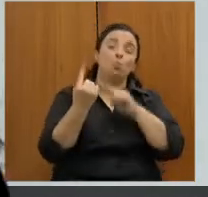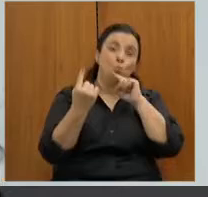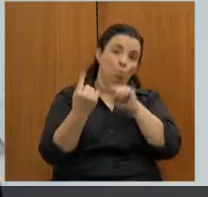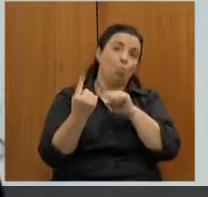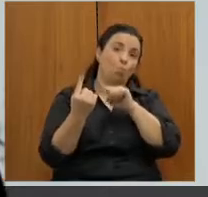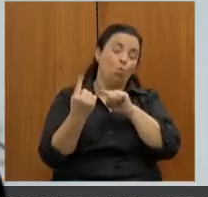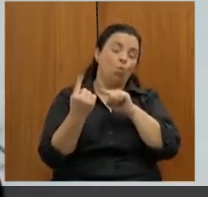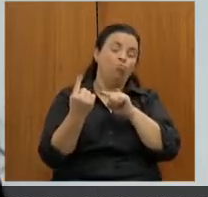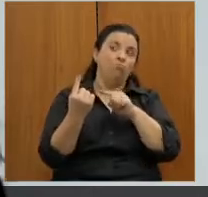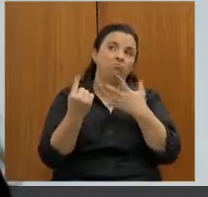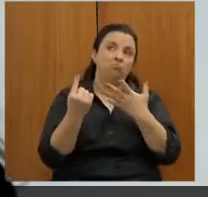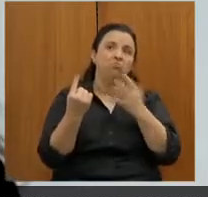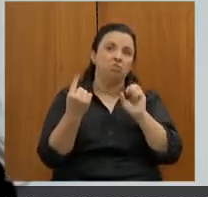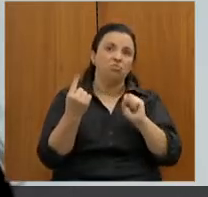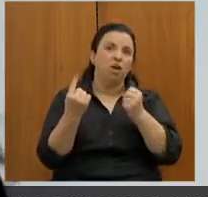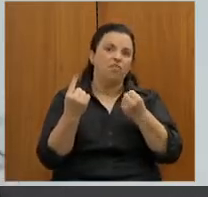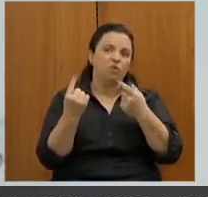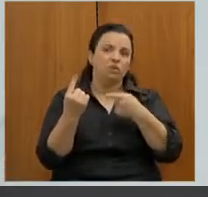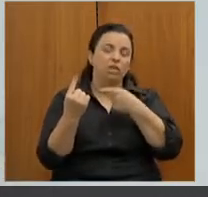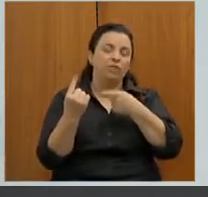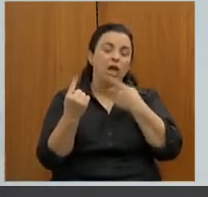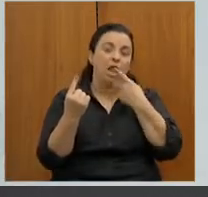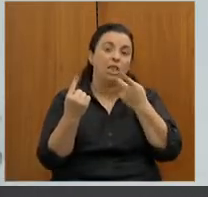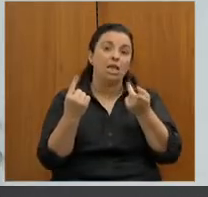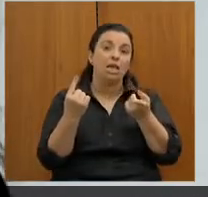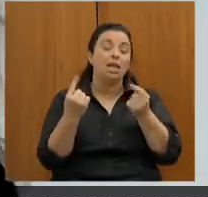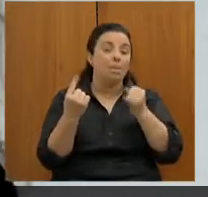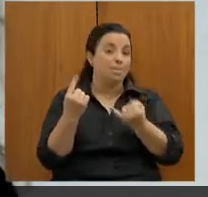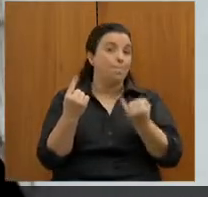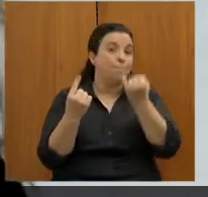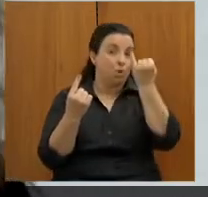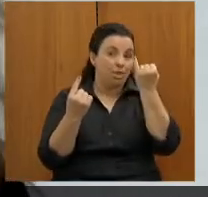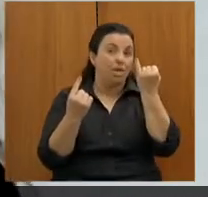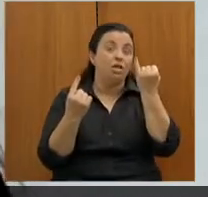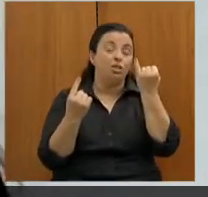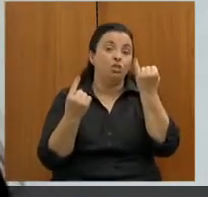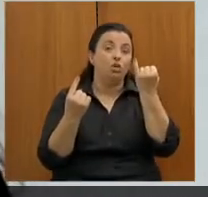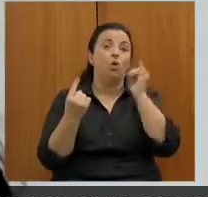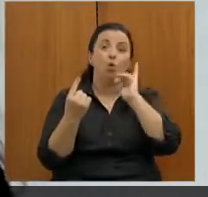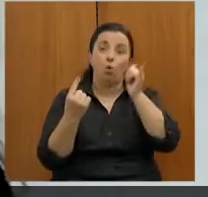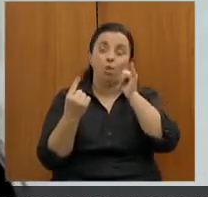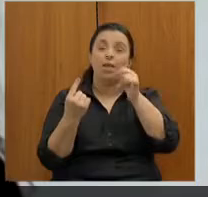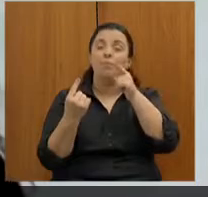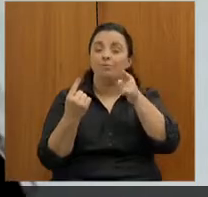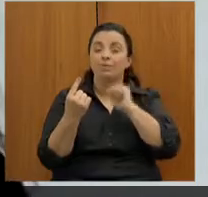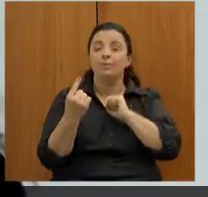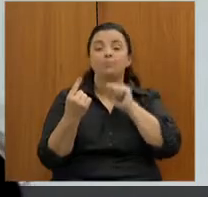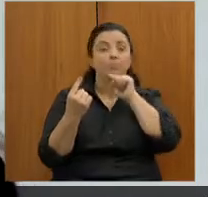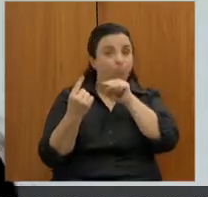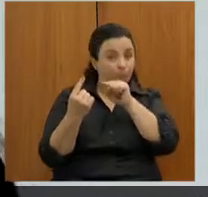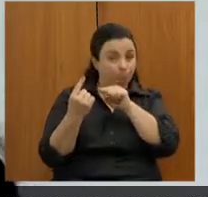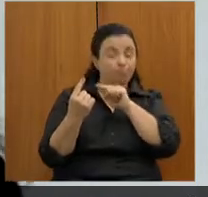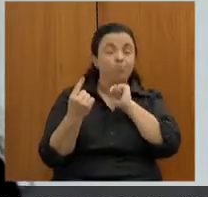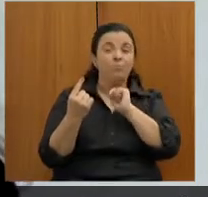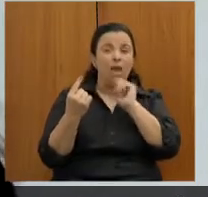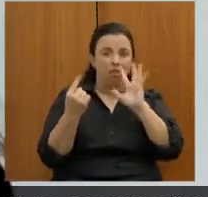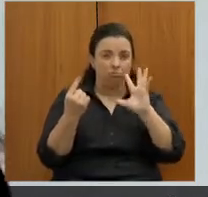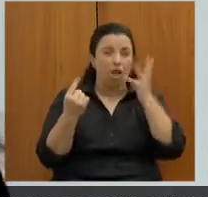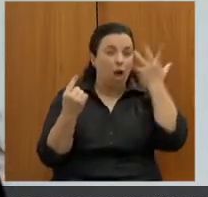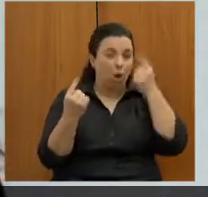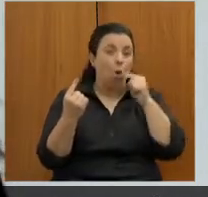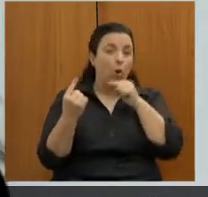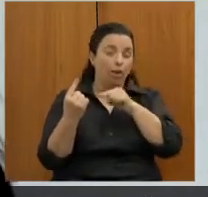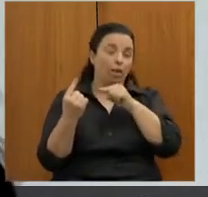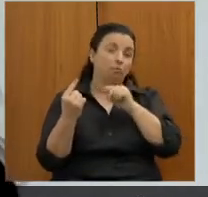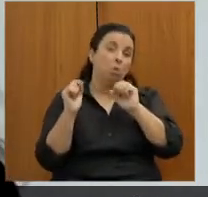gostaria até de fritar aqui né diante de tantas autoridades eu acho importante Trazer isso para vocês tem um caso específico que eu posso